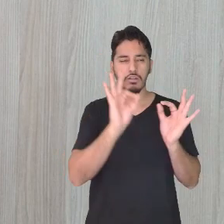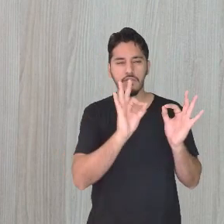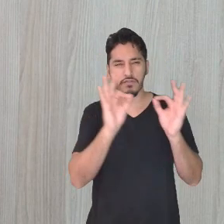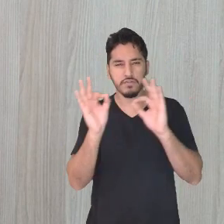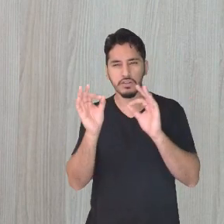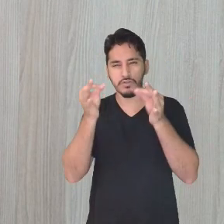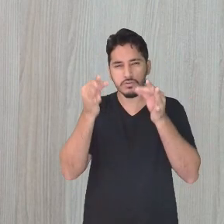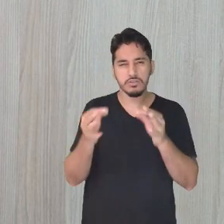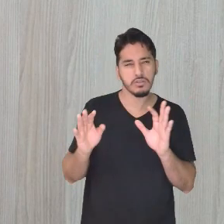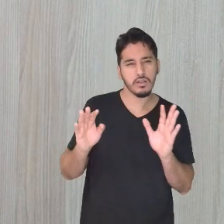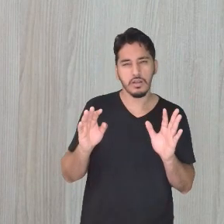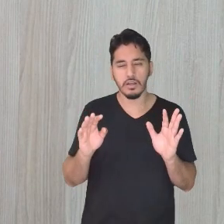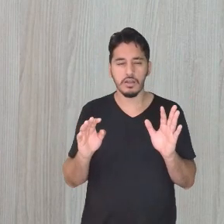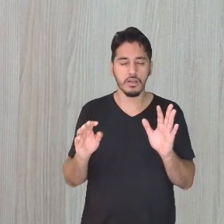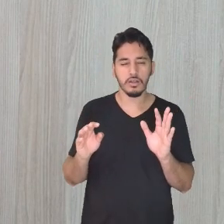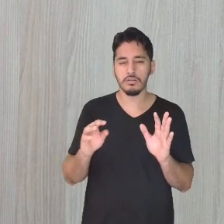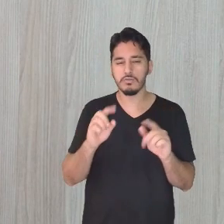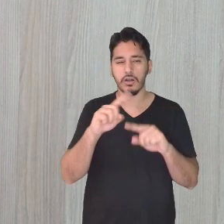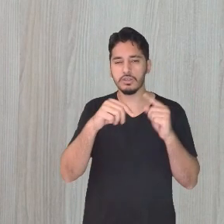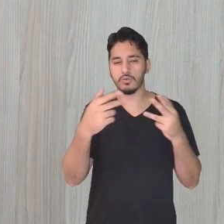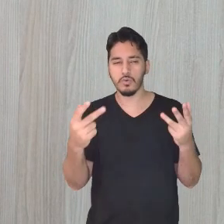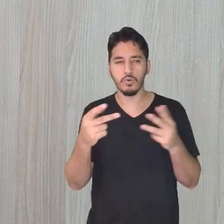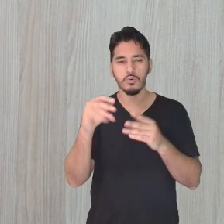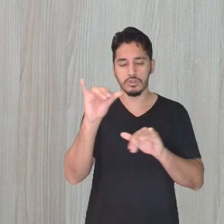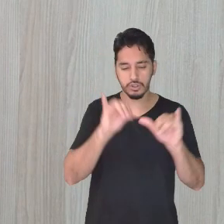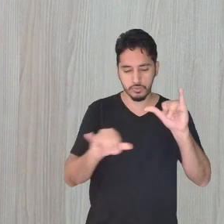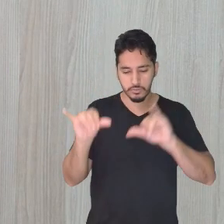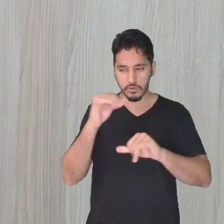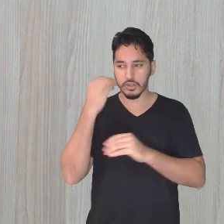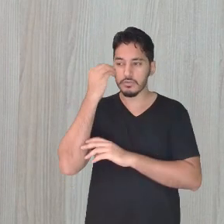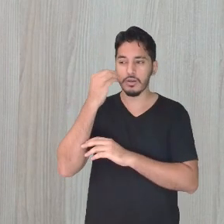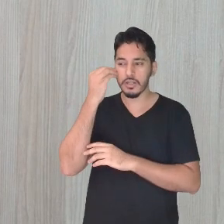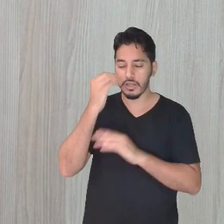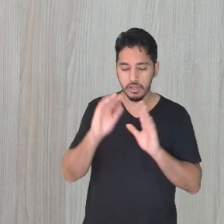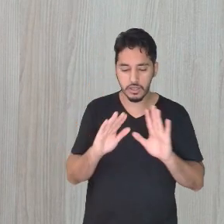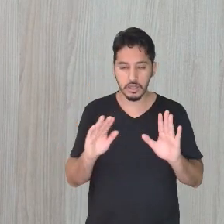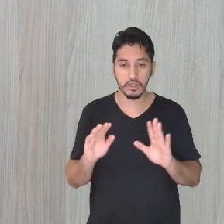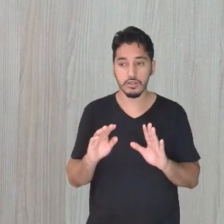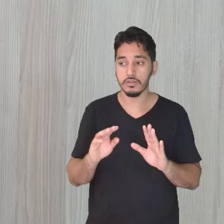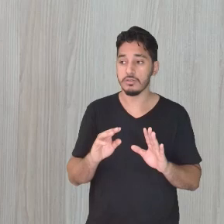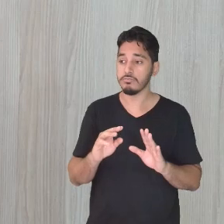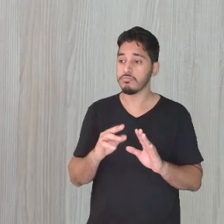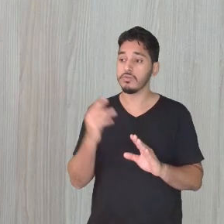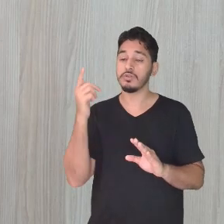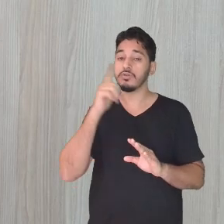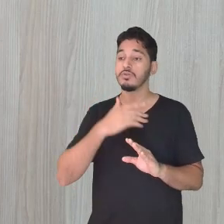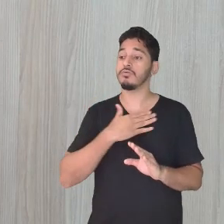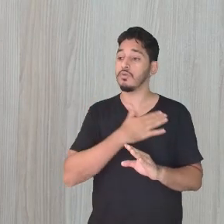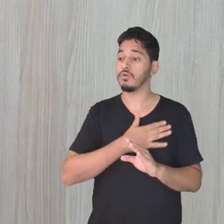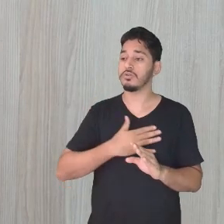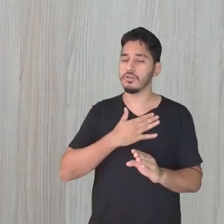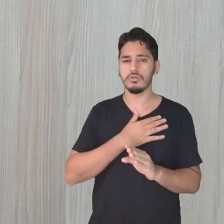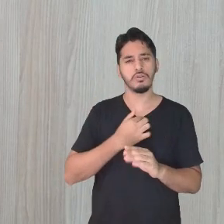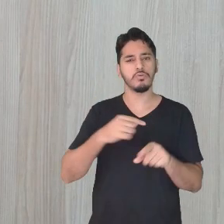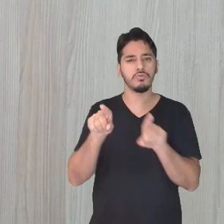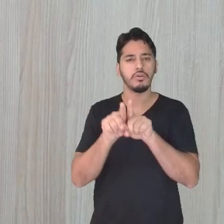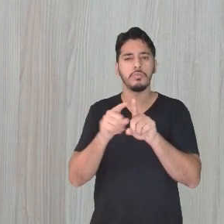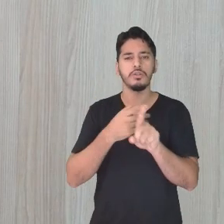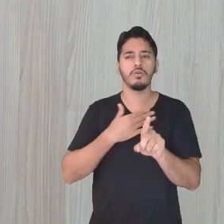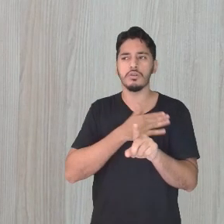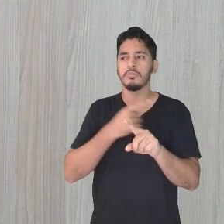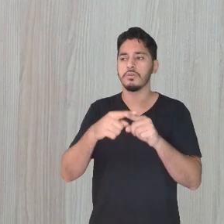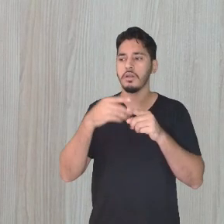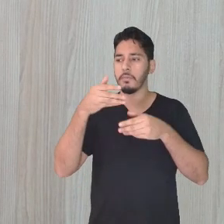direitinho o que a senhora fez, a experiência que a senhora fez, professora. Então, eles estão gostando e eu estou gostando também porque eles